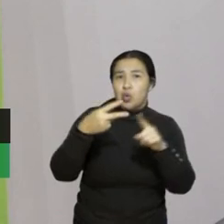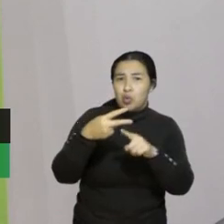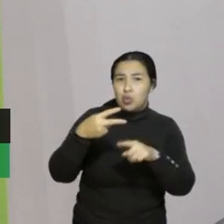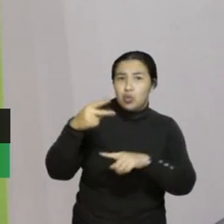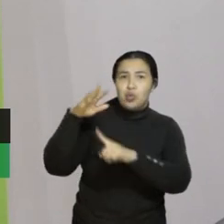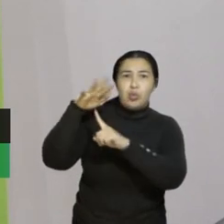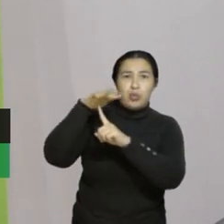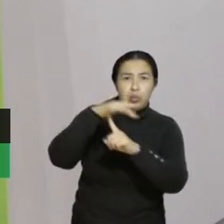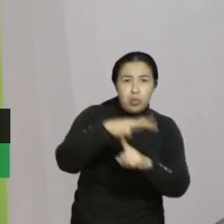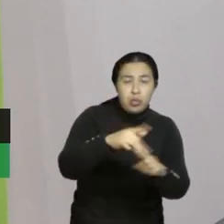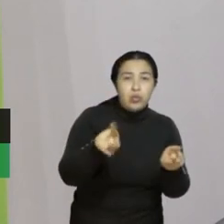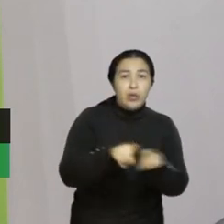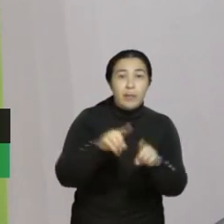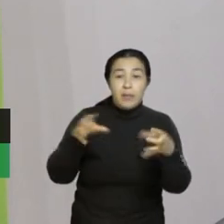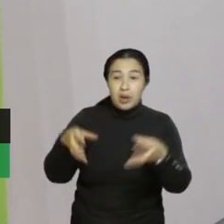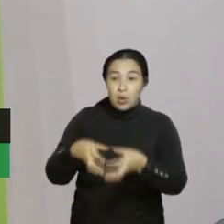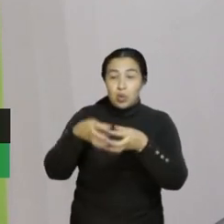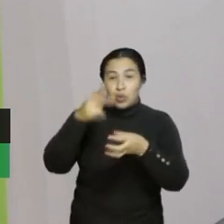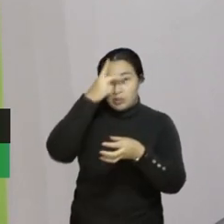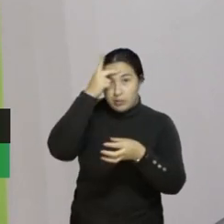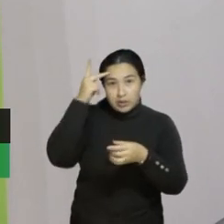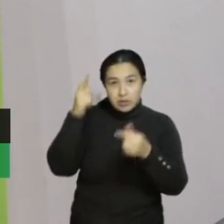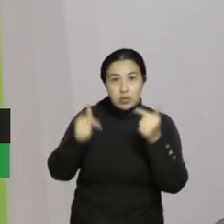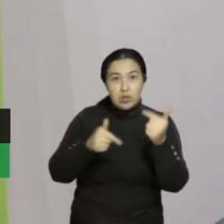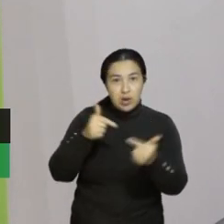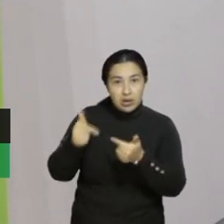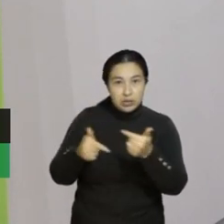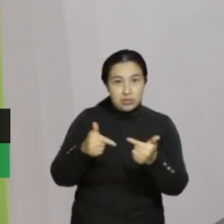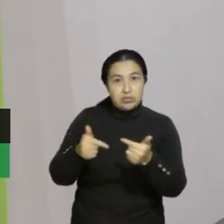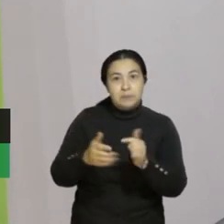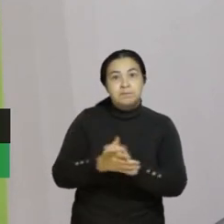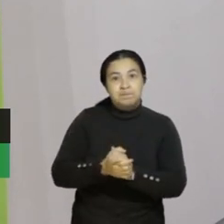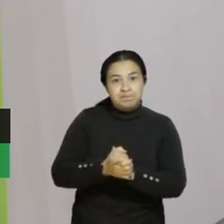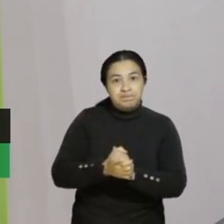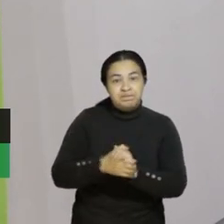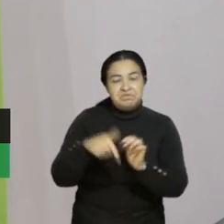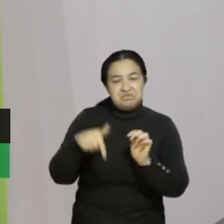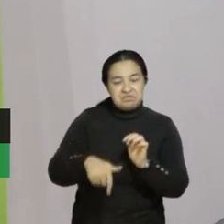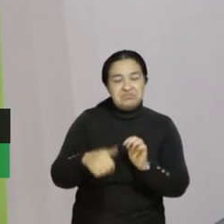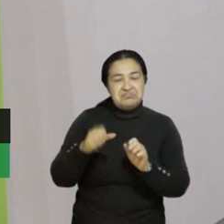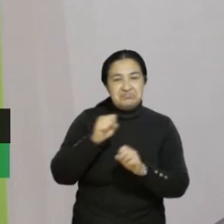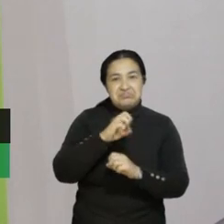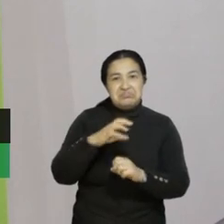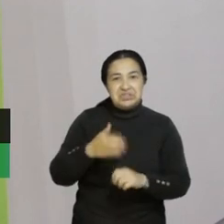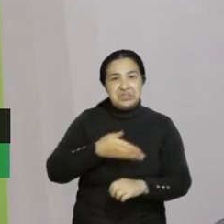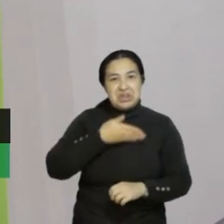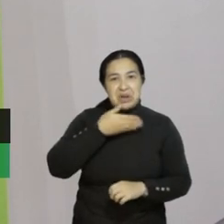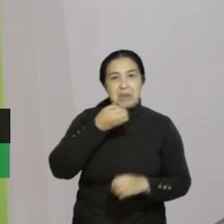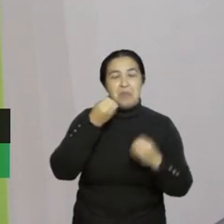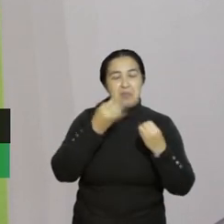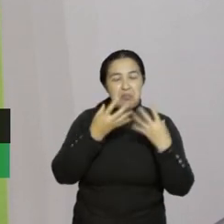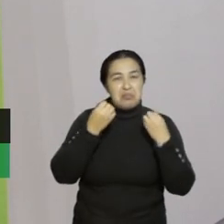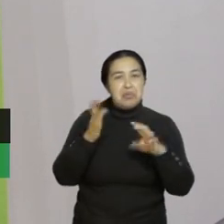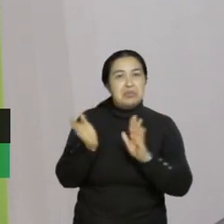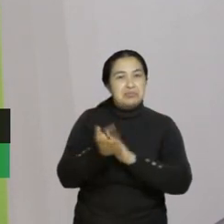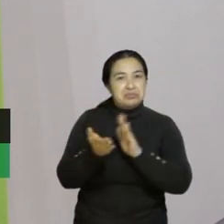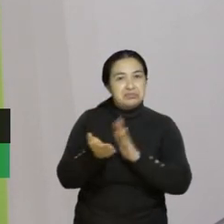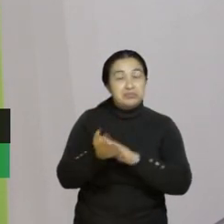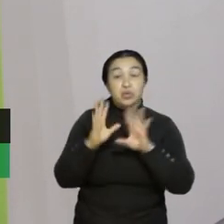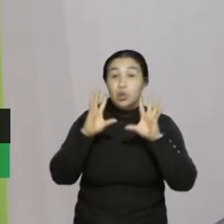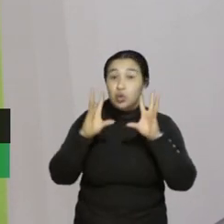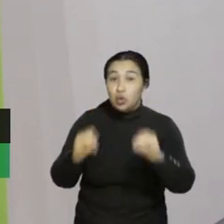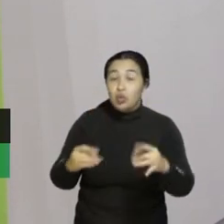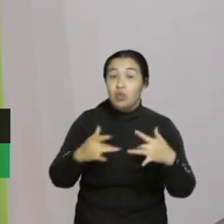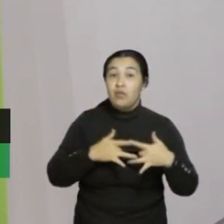operações aéreas. De fato, Santa Catarina deu um show. E também, não menos importante, todos os voluntários que